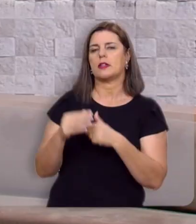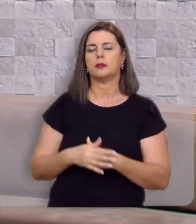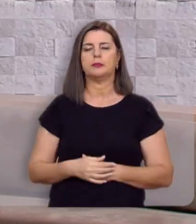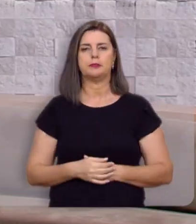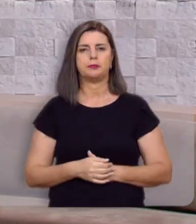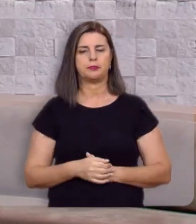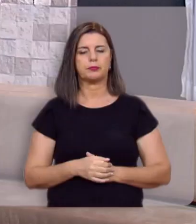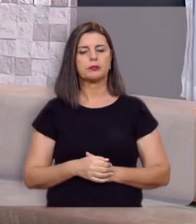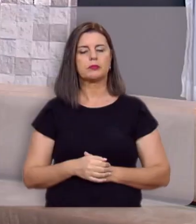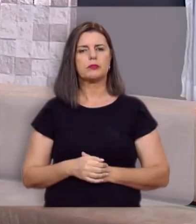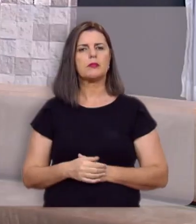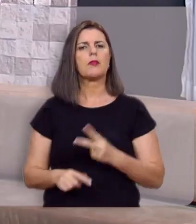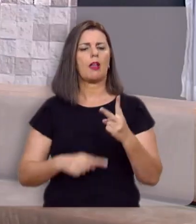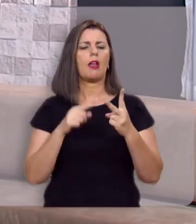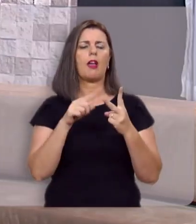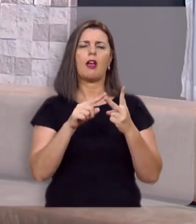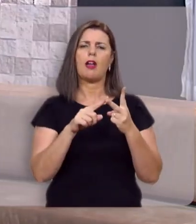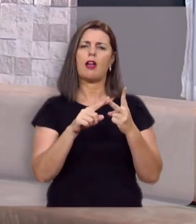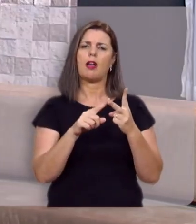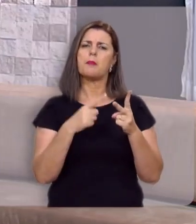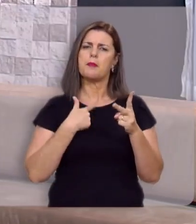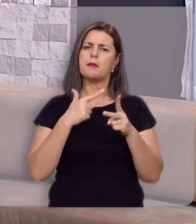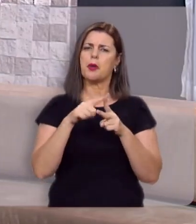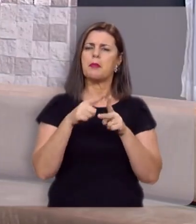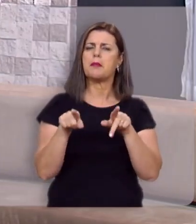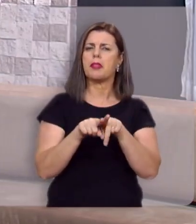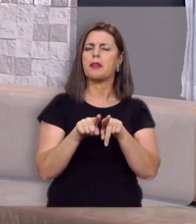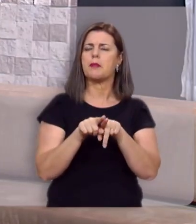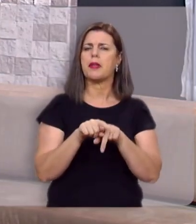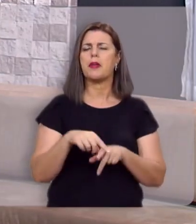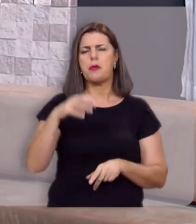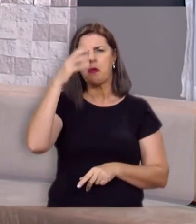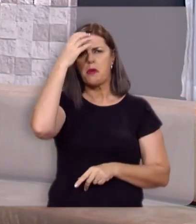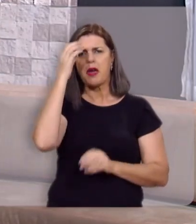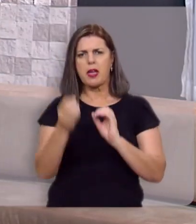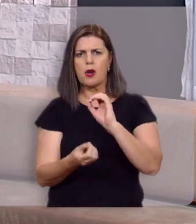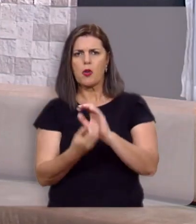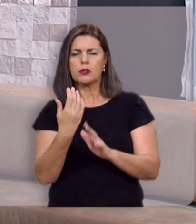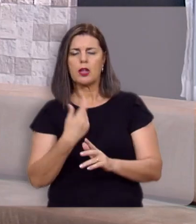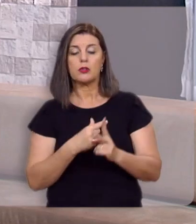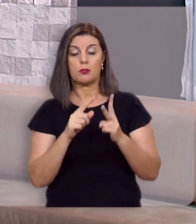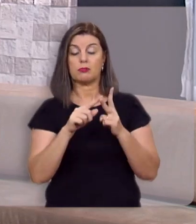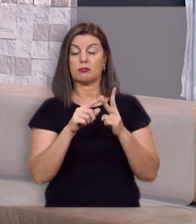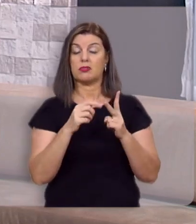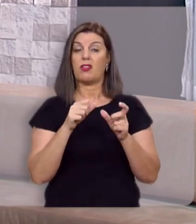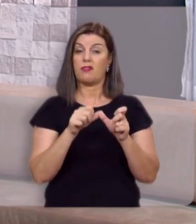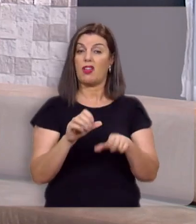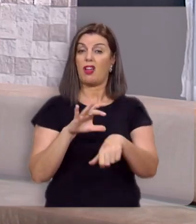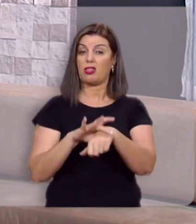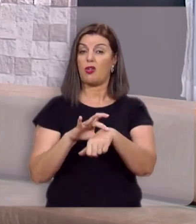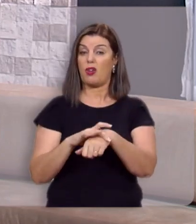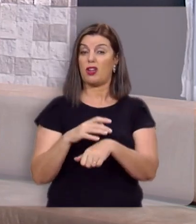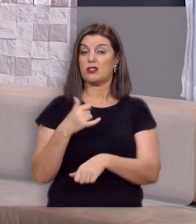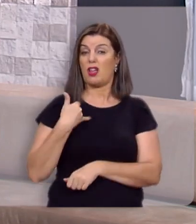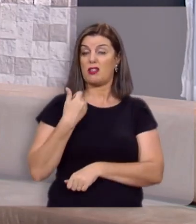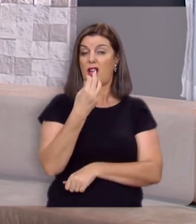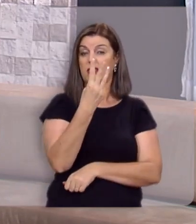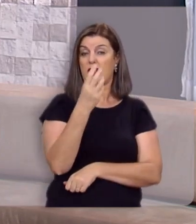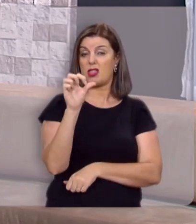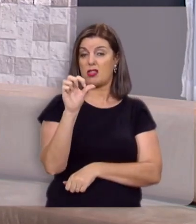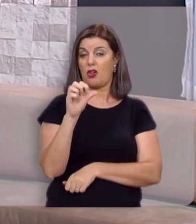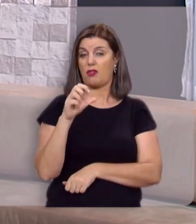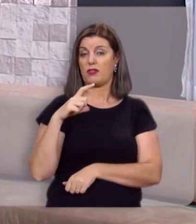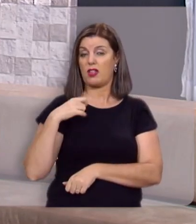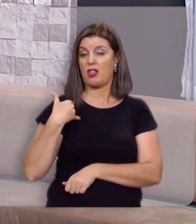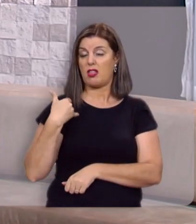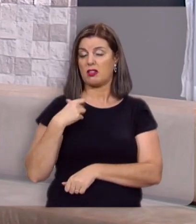resistir. Mas Ezequias enfrenta um segundo problema. Ele fica doente aos 39 anos de